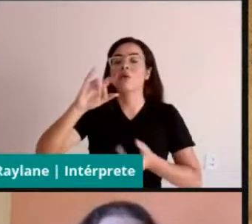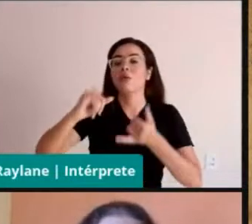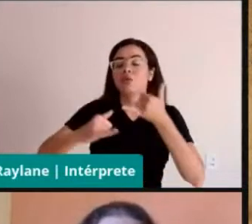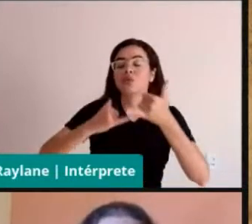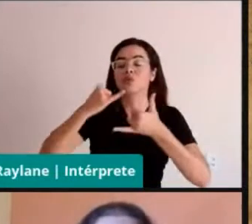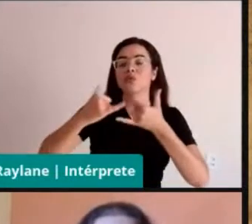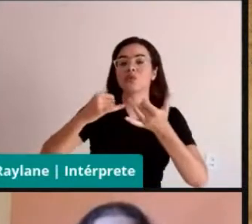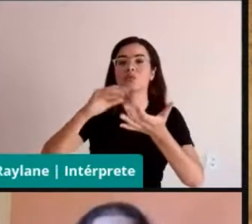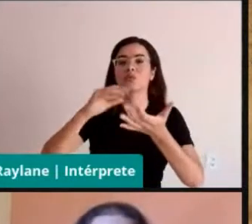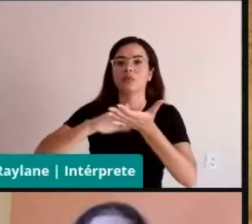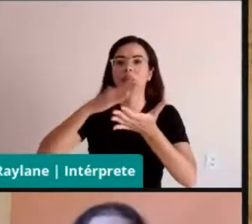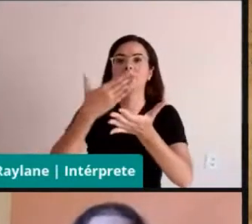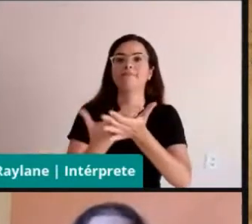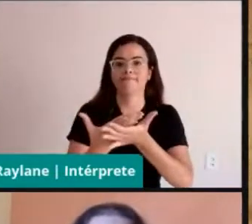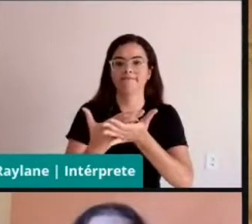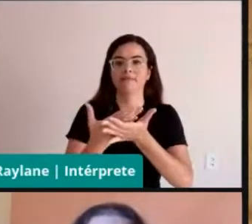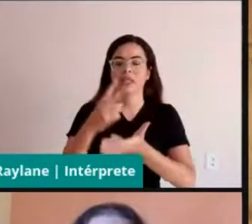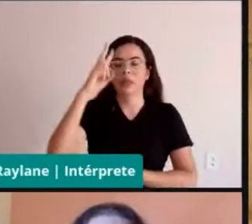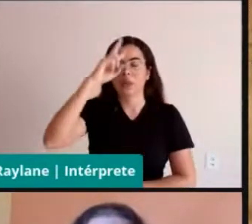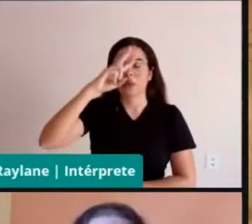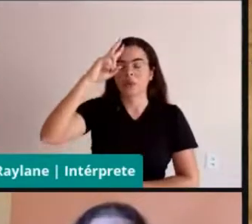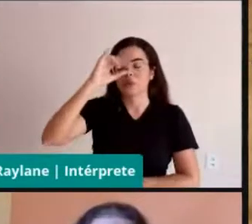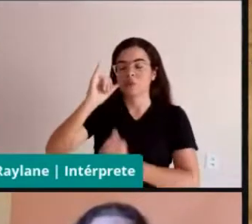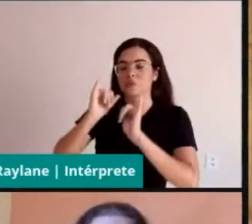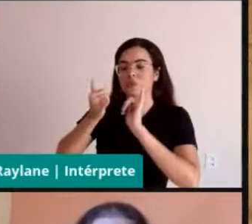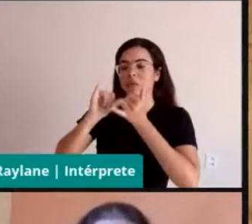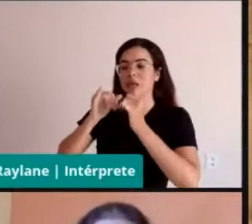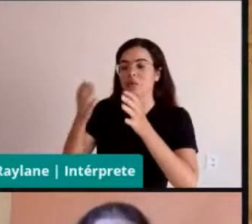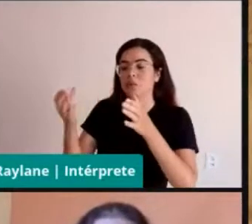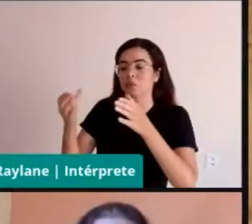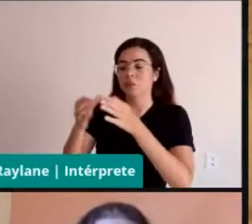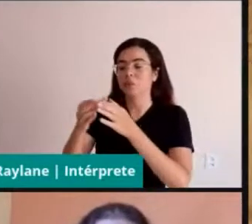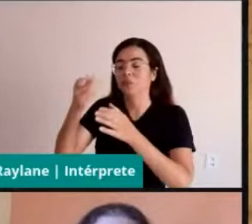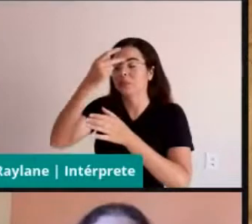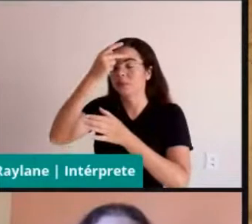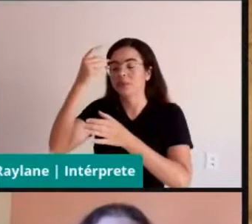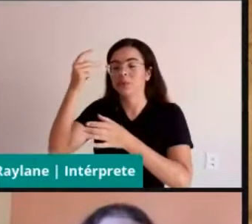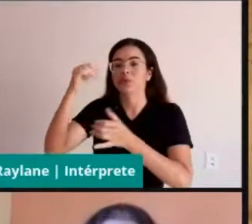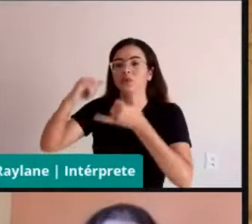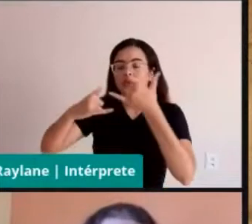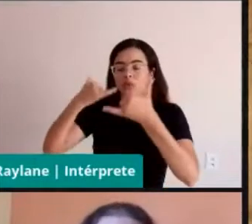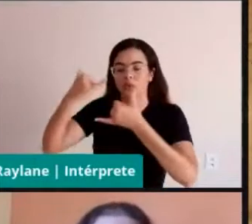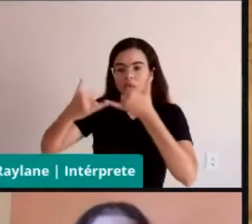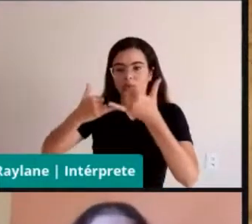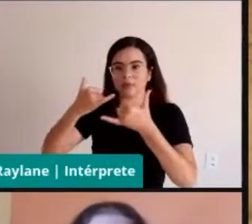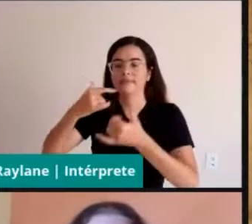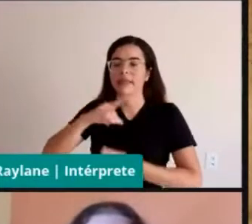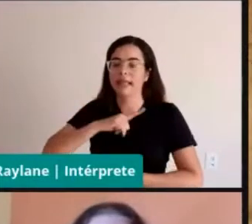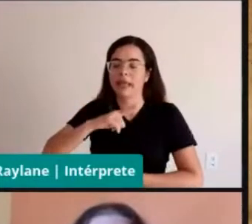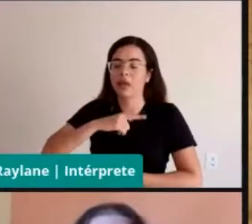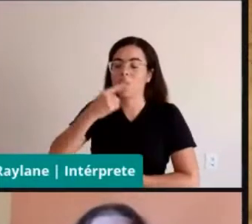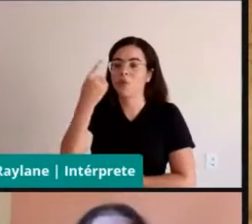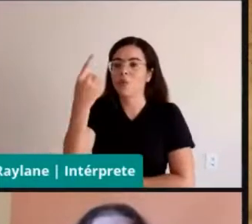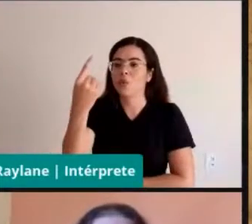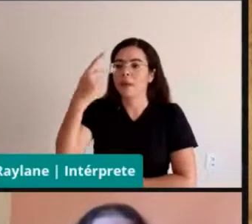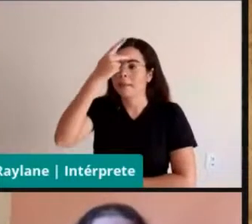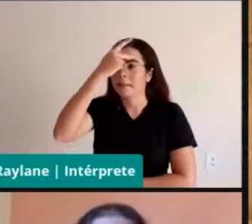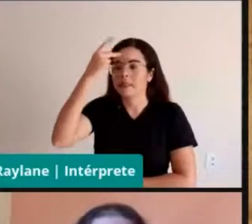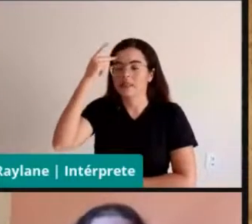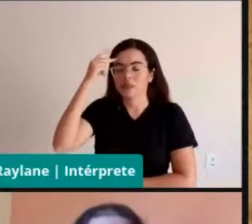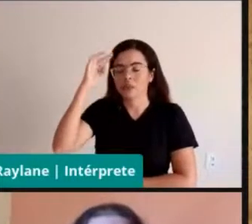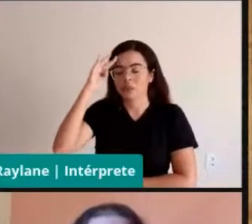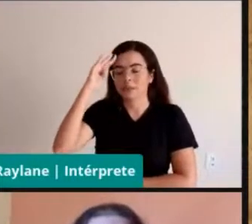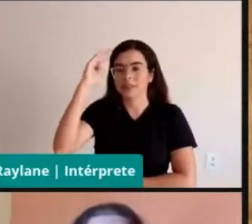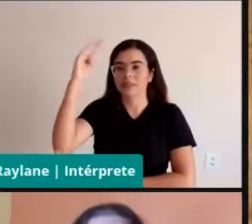história contada por um grupo de jogadores em que o mestre do jogo, que é um dos jogadores, ele vai criar uma